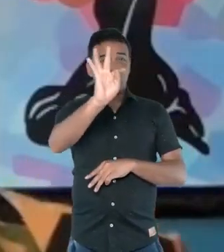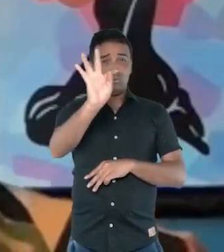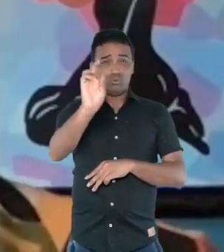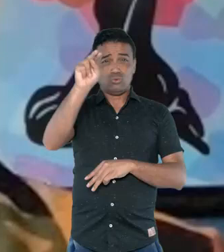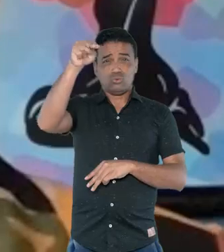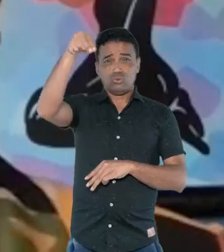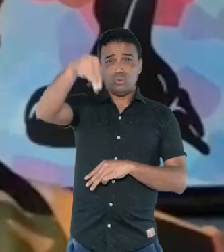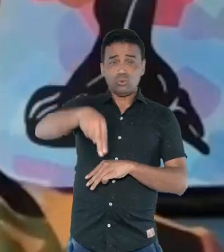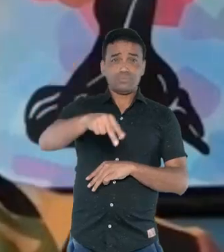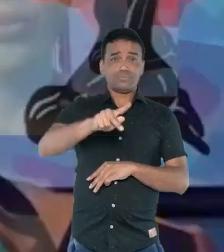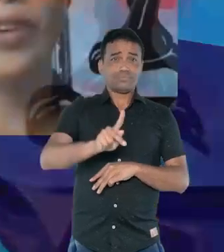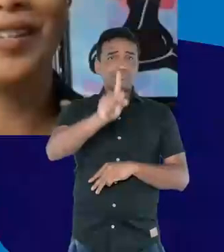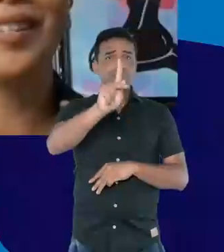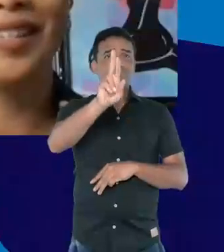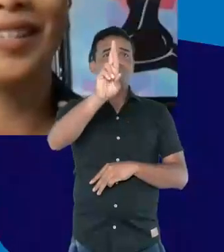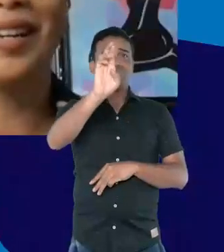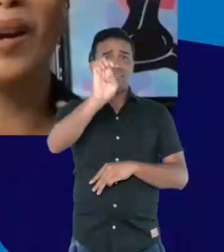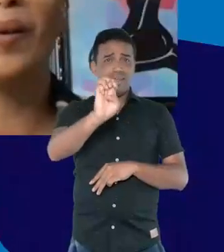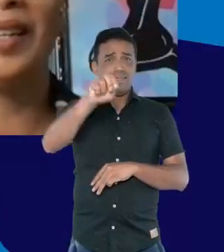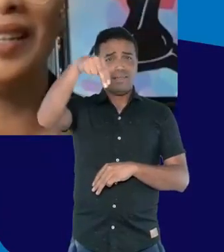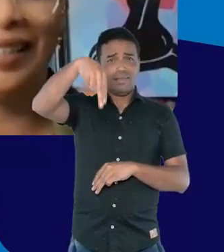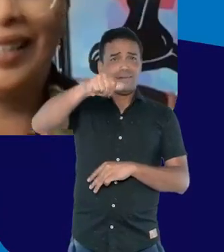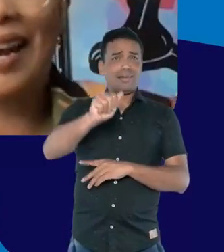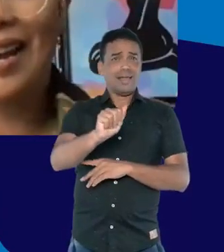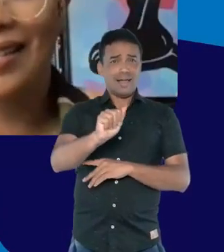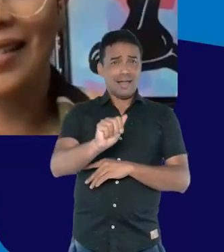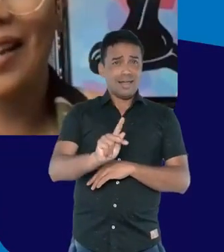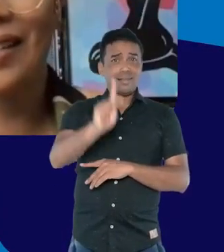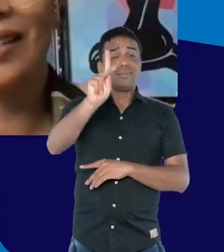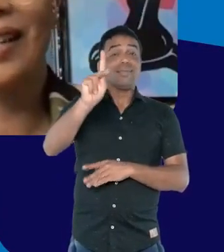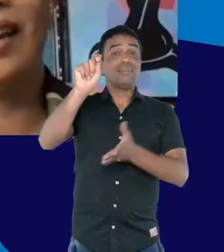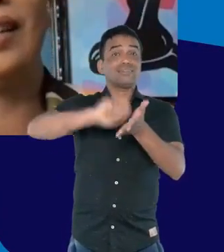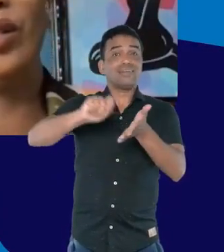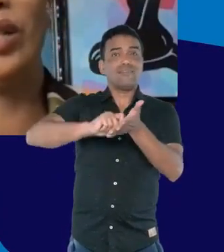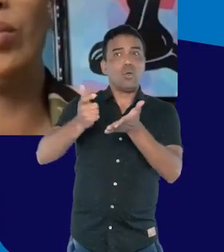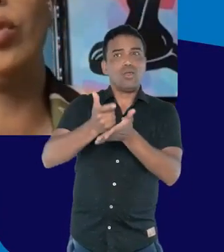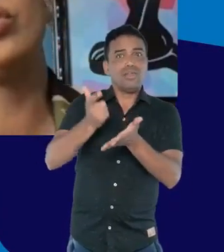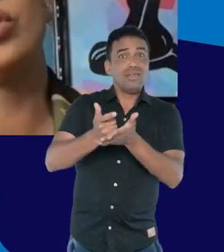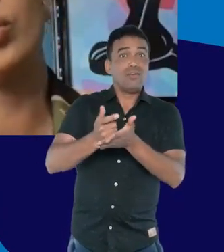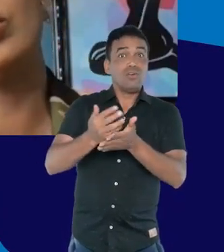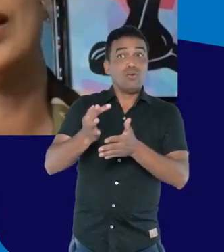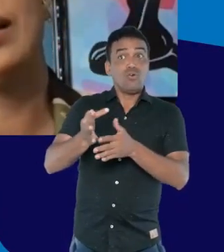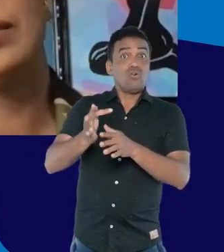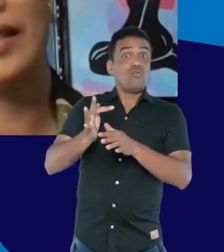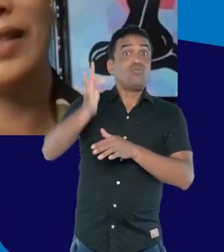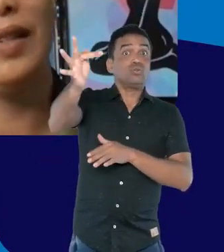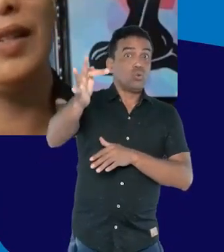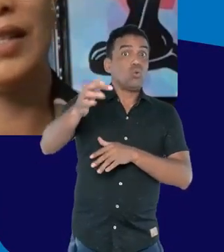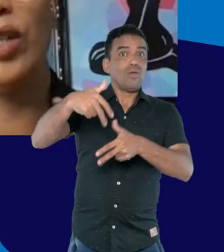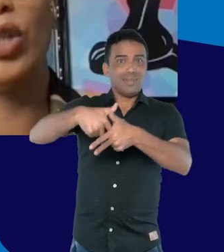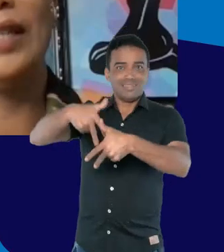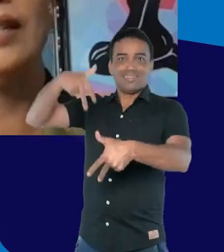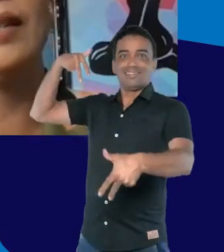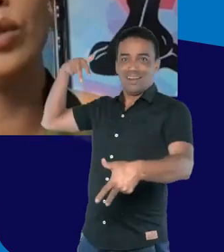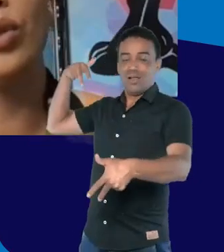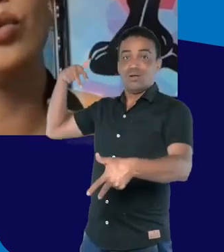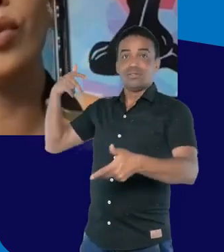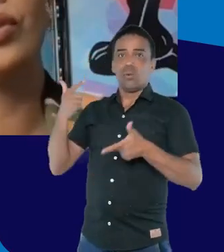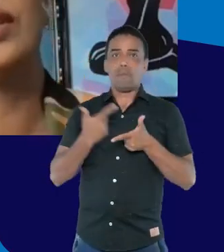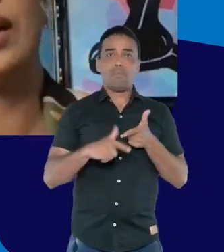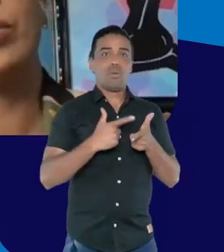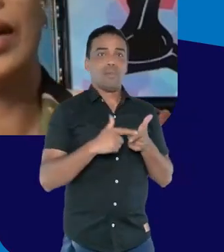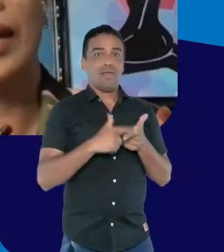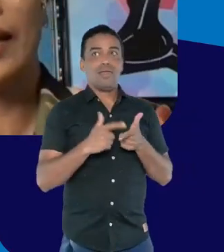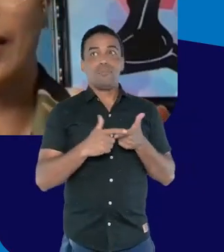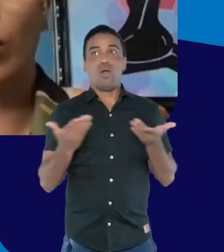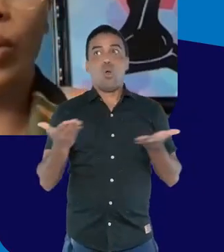que escreveu O Futuro é Ancestral, e que traz essa ideia de que muitos dos problemas que a gente lida hoje no